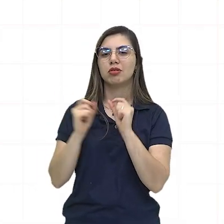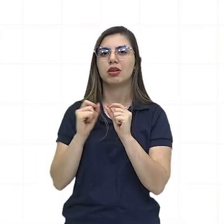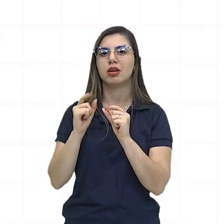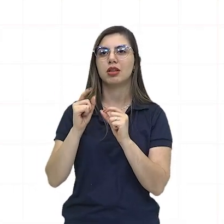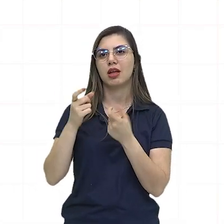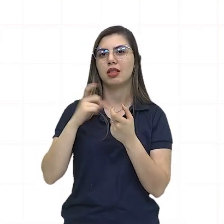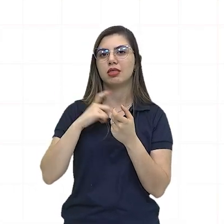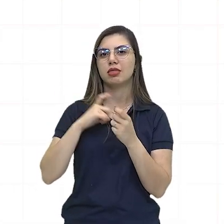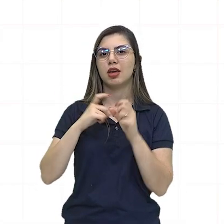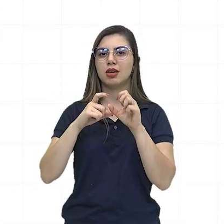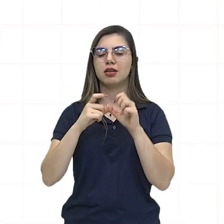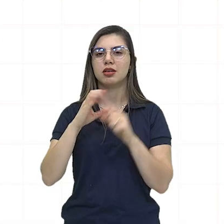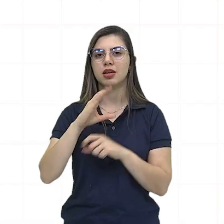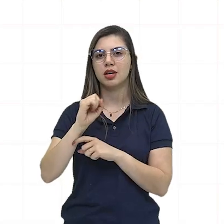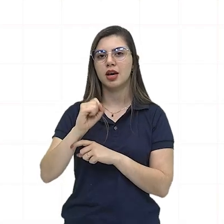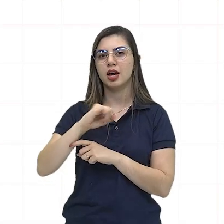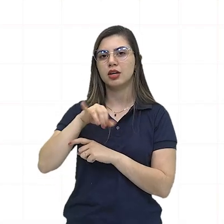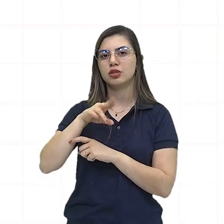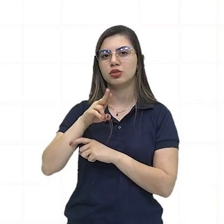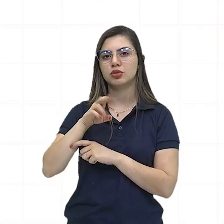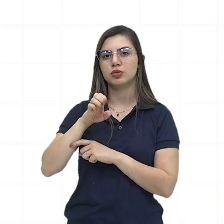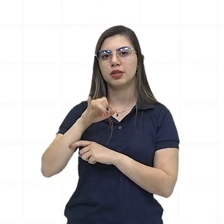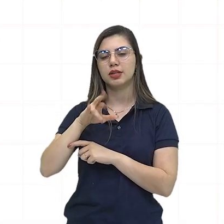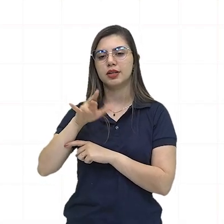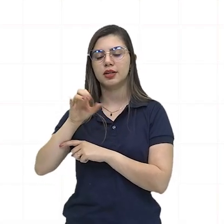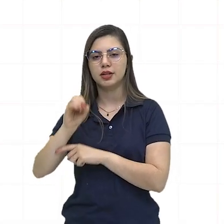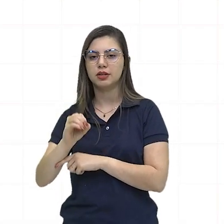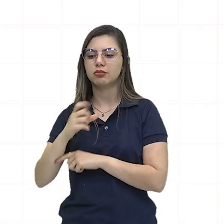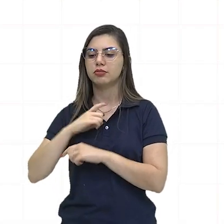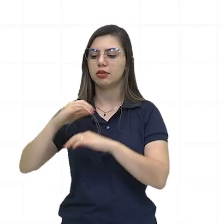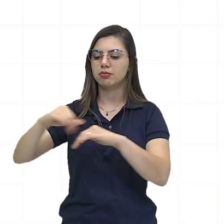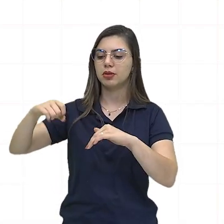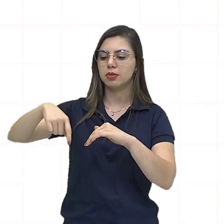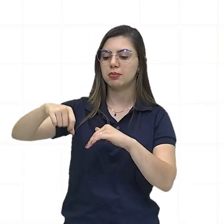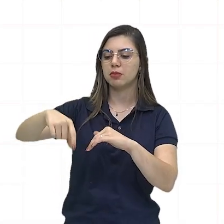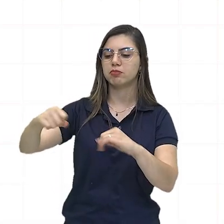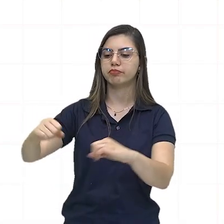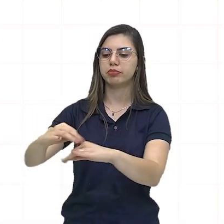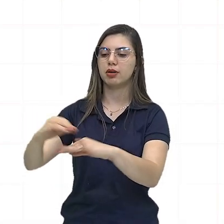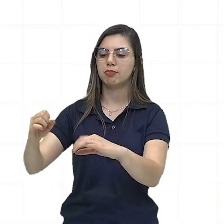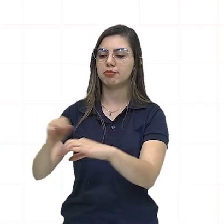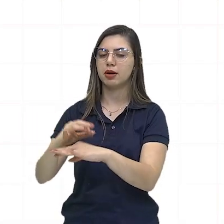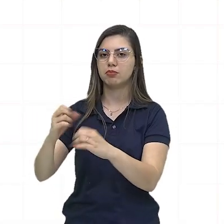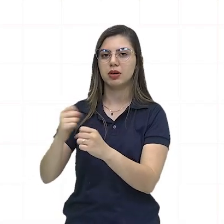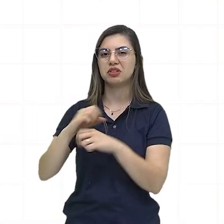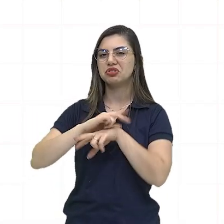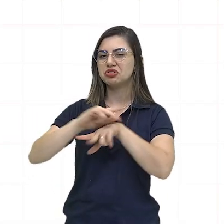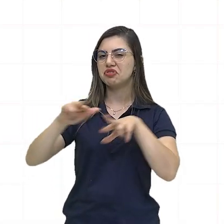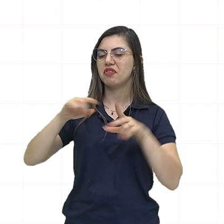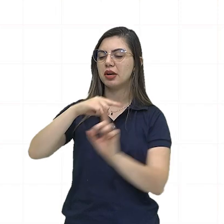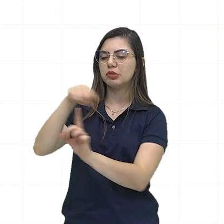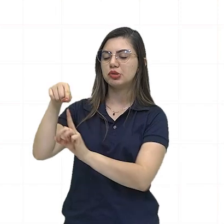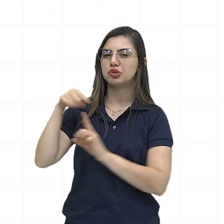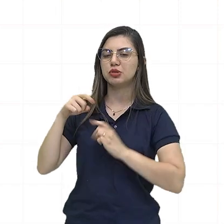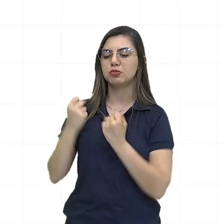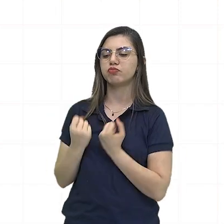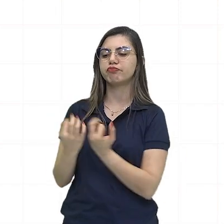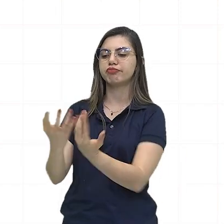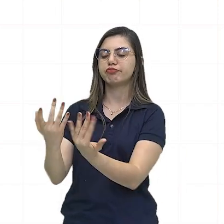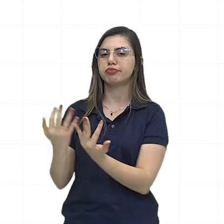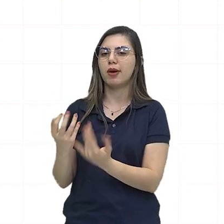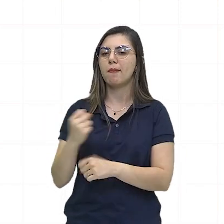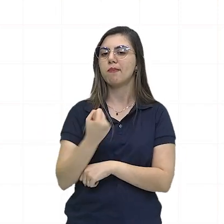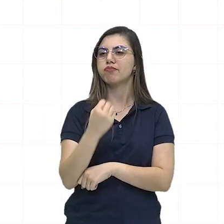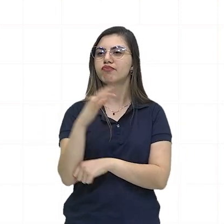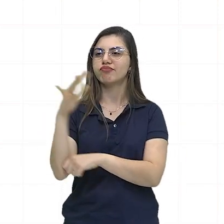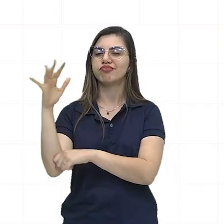cajueiros, né, vai plantar árvores florestais, né, como o cedro, a paracaúba, angelim, entre